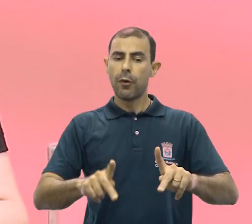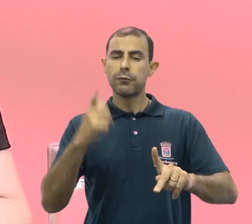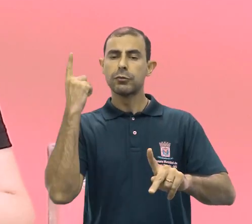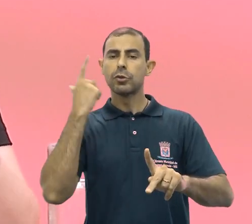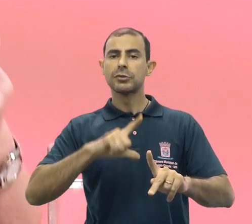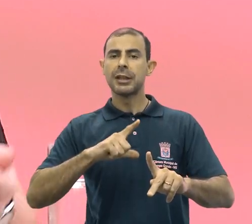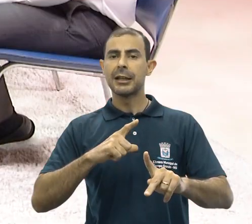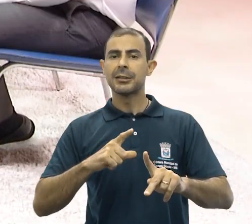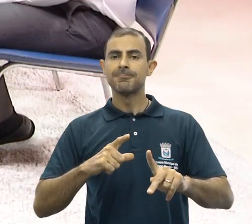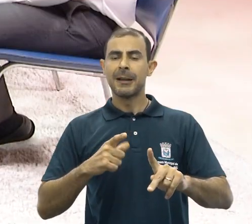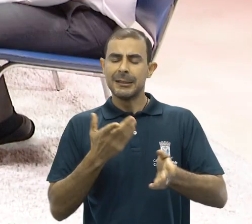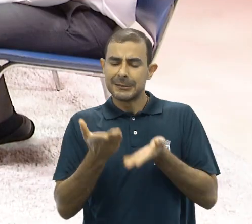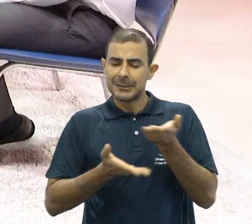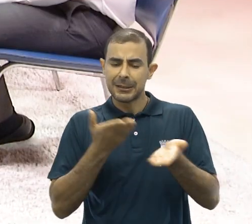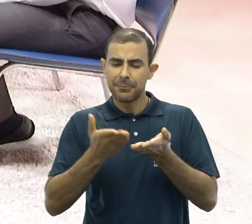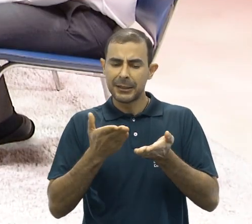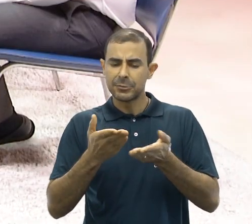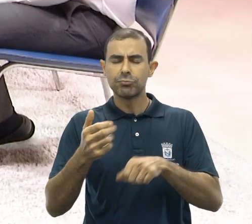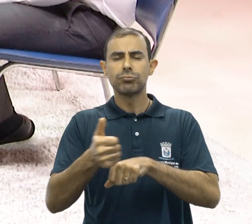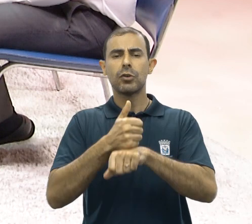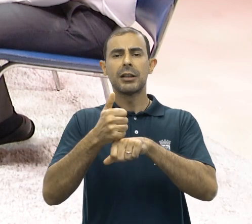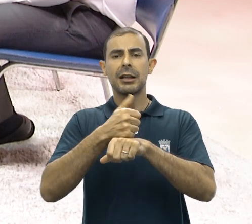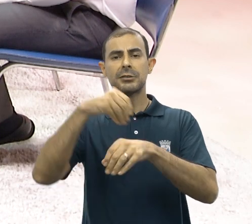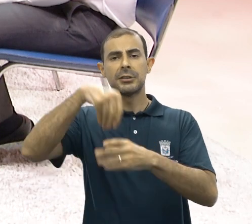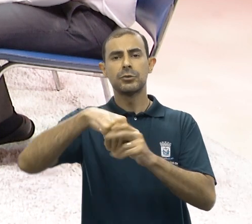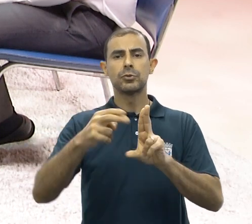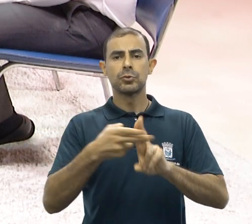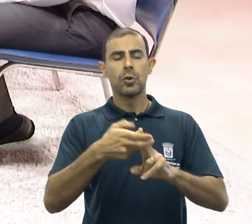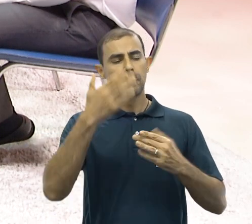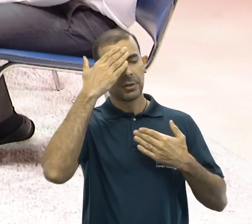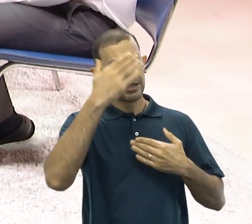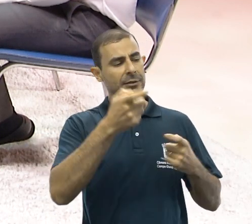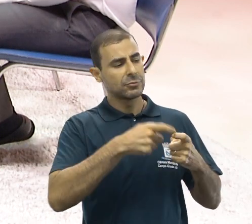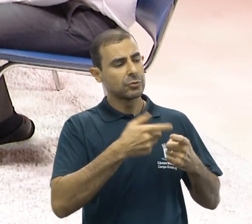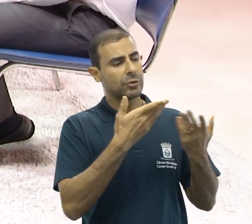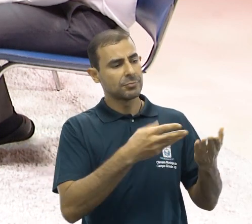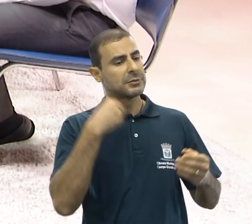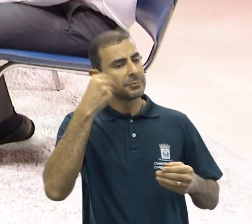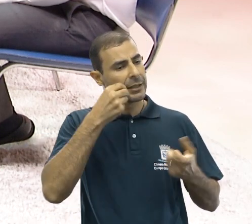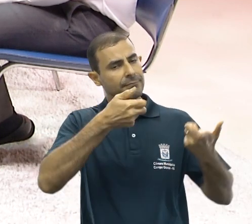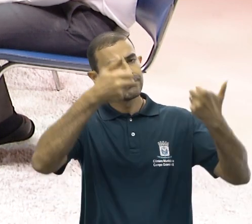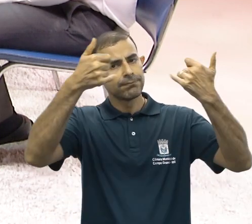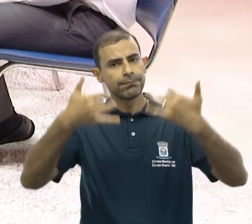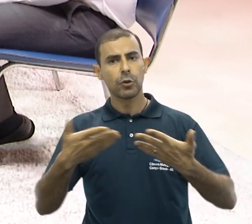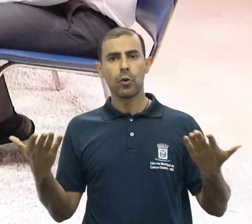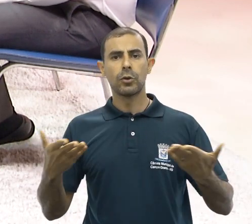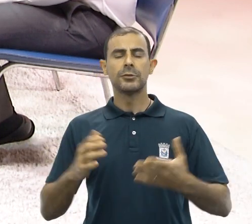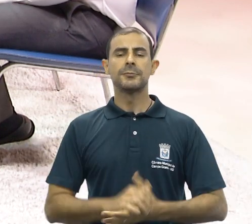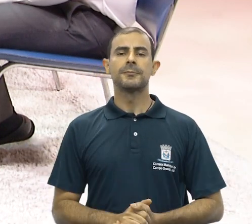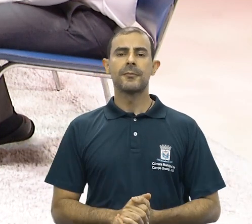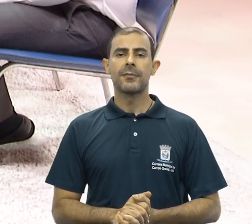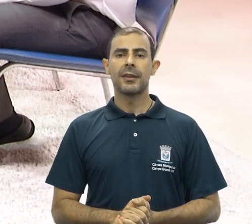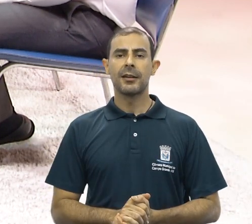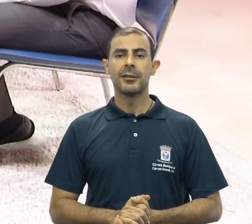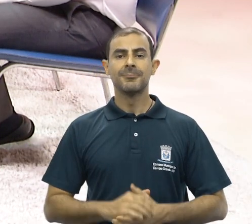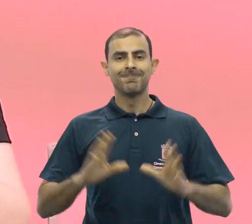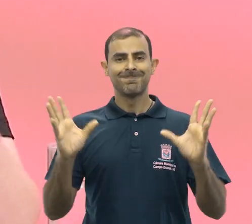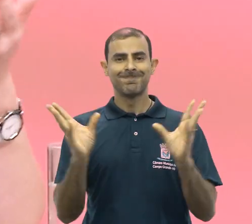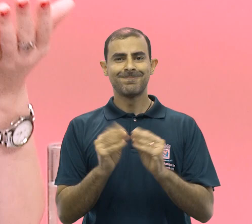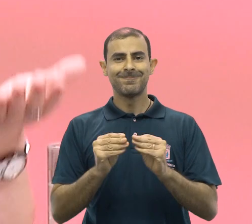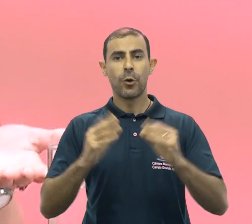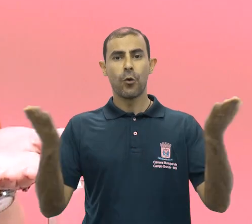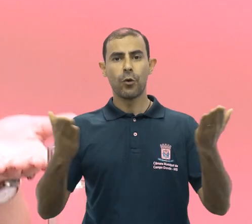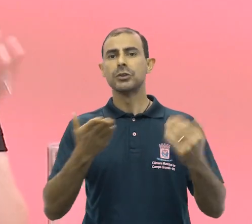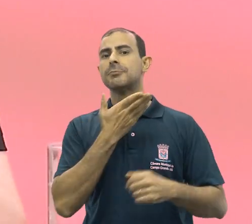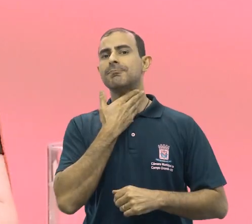um tratamento, uma cirurgia de qualidade pelo SUS. Obrigada, doutor, por trazer a sua experiência aqui para a gente no programa hoje. À disposição.